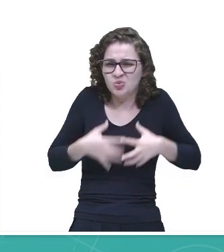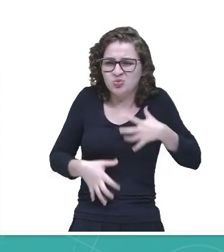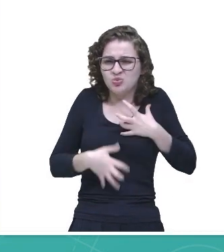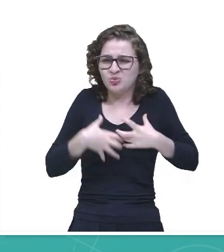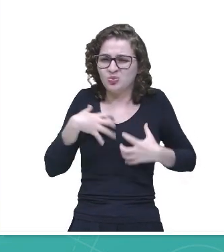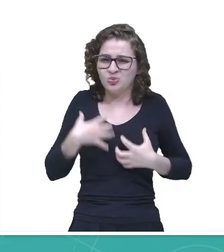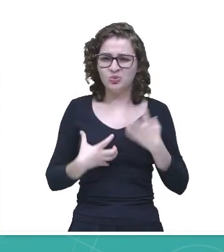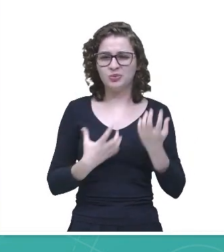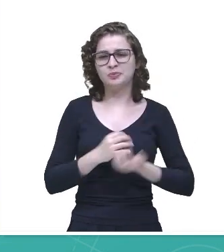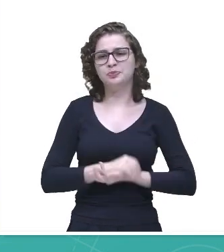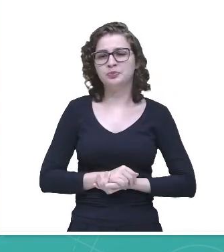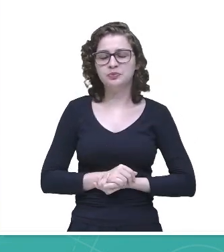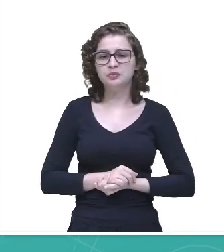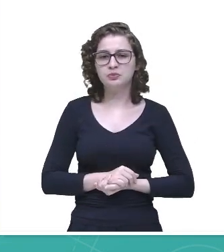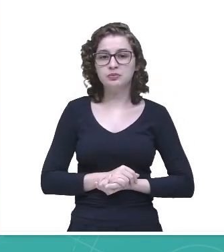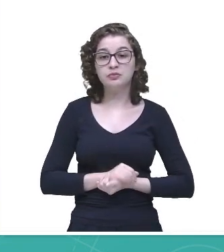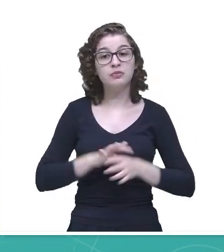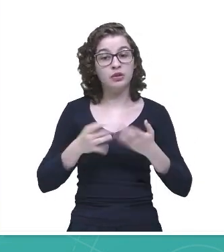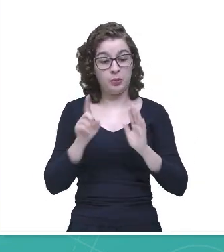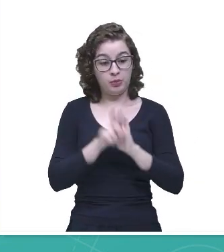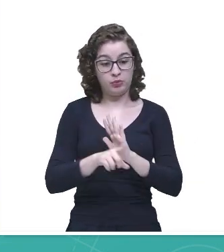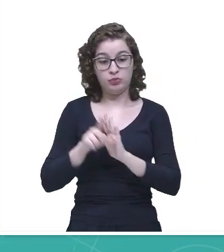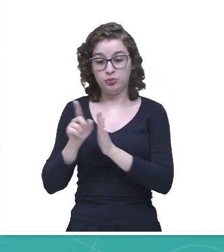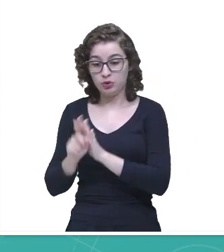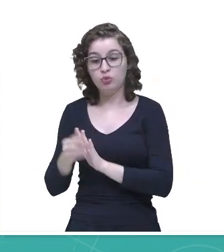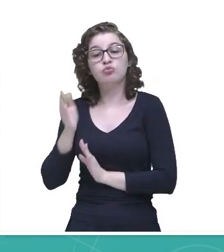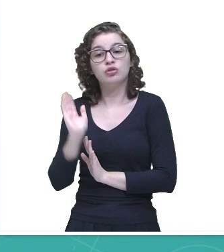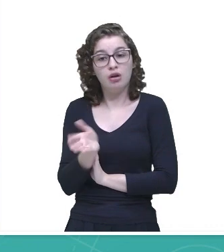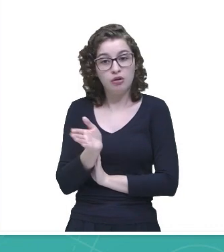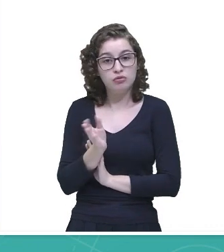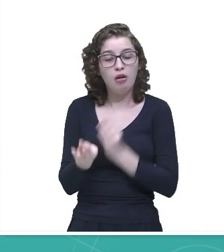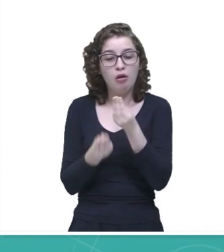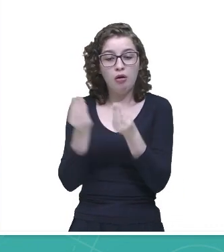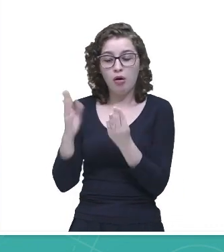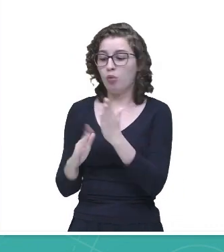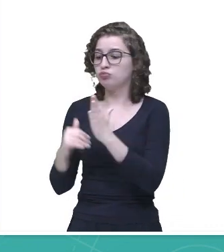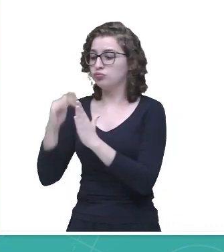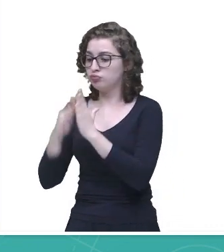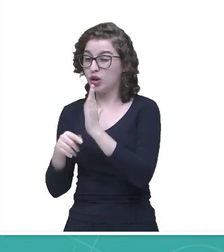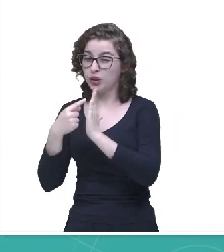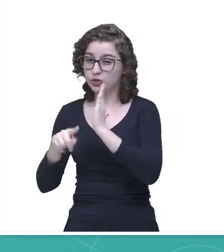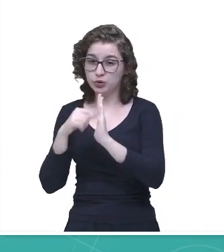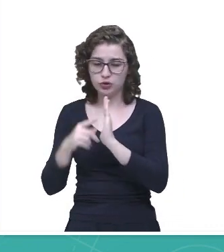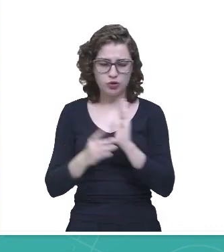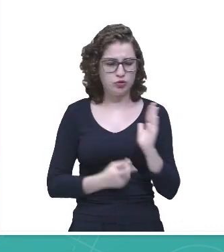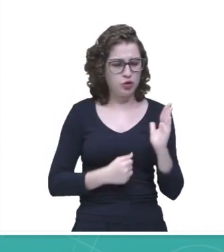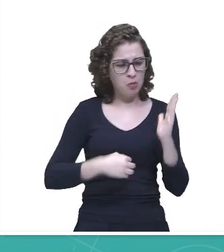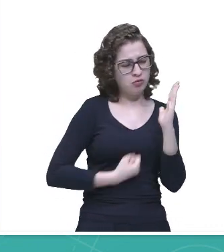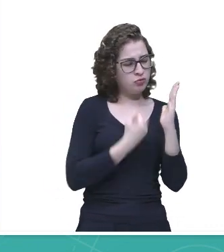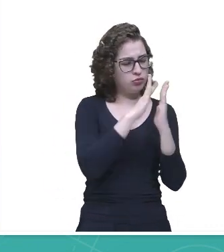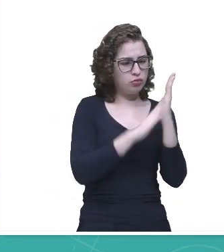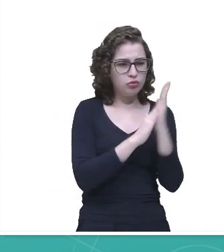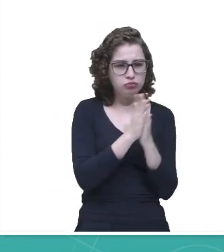certo? Então aí, essas duas questões, como esses dois movimentos tão próximos, mas são tão